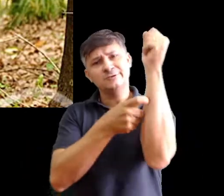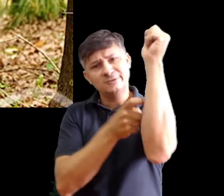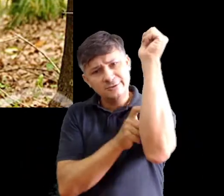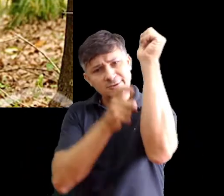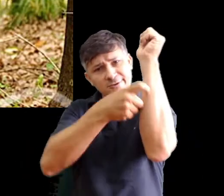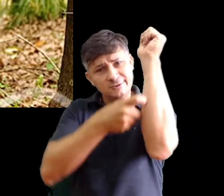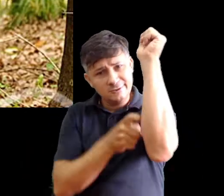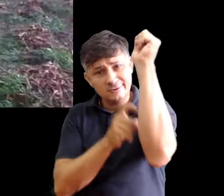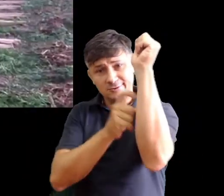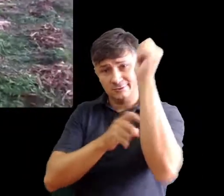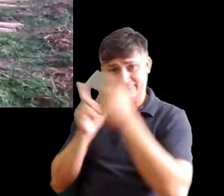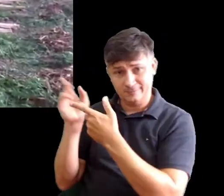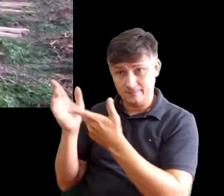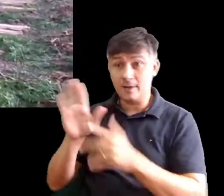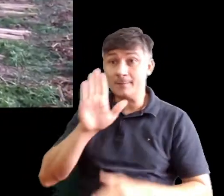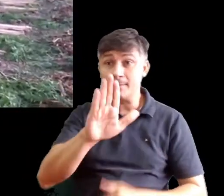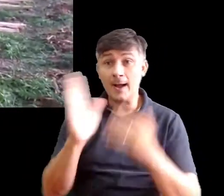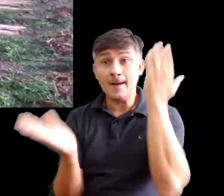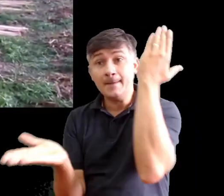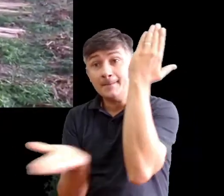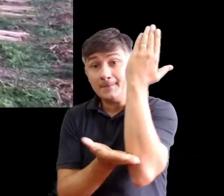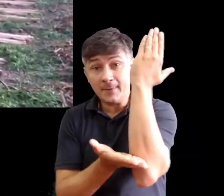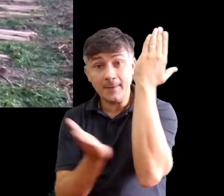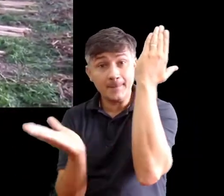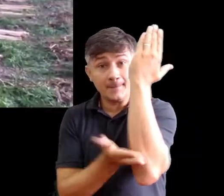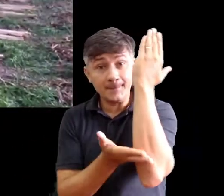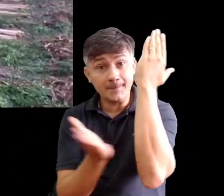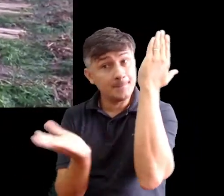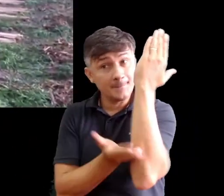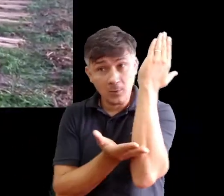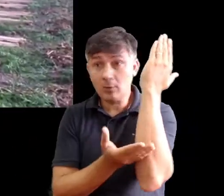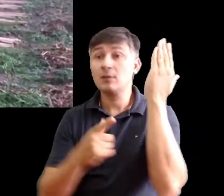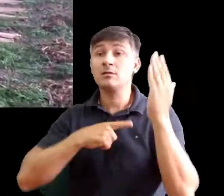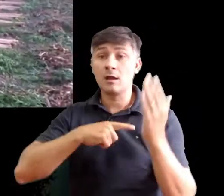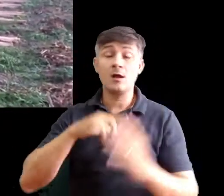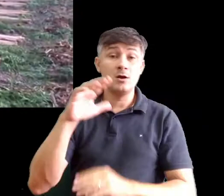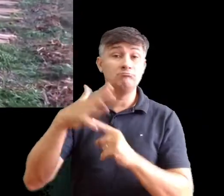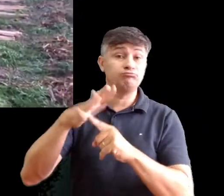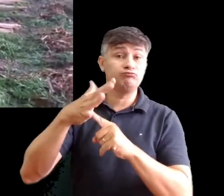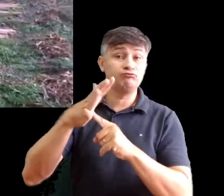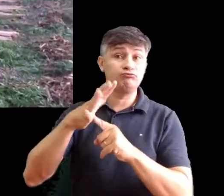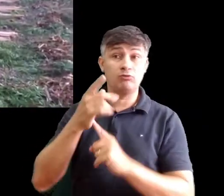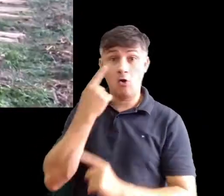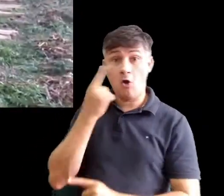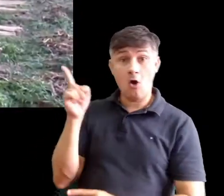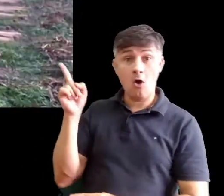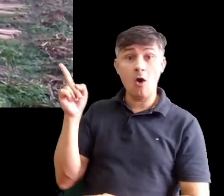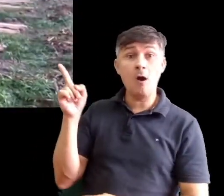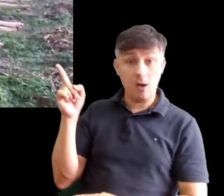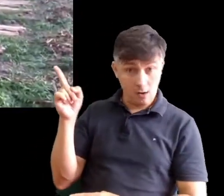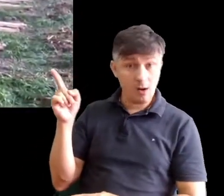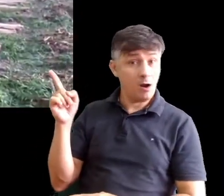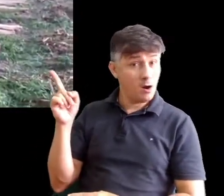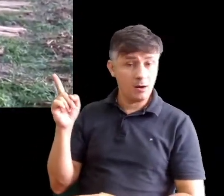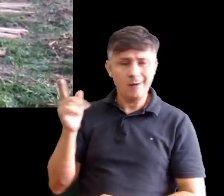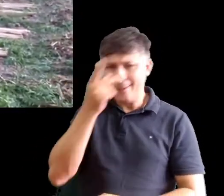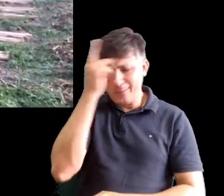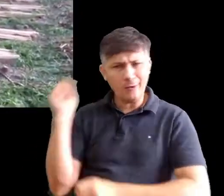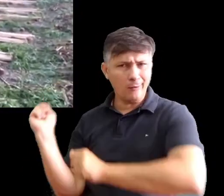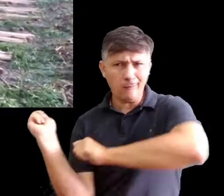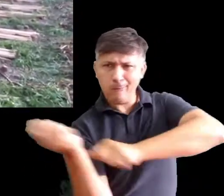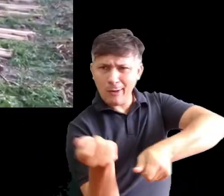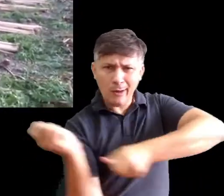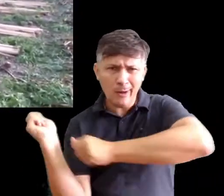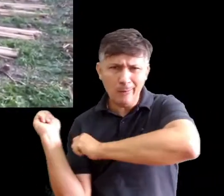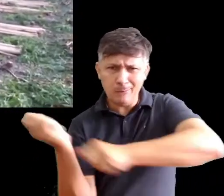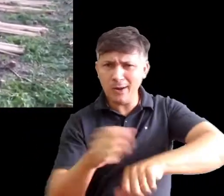No entanto, na extração de madeira, há o emprego de grandes máquinas. Se por um lado isso acelera o desenvolvimento